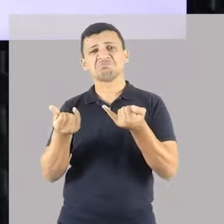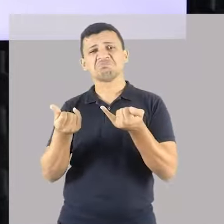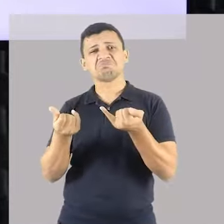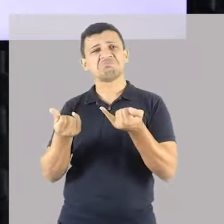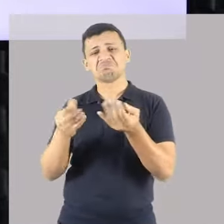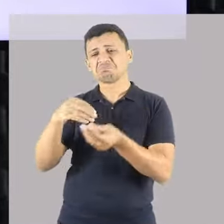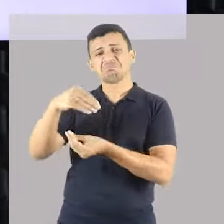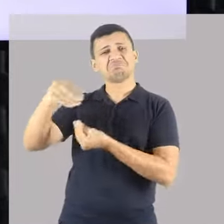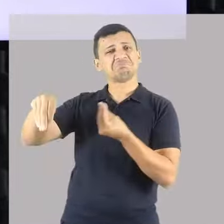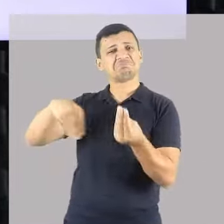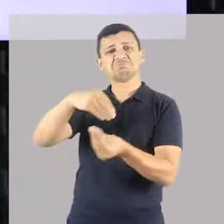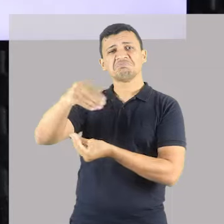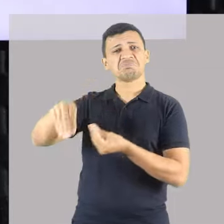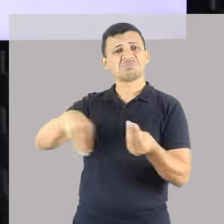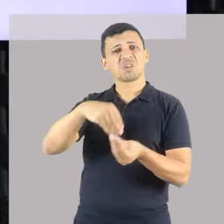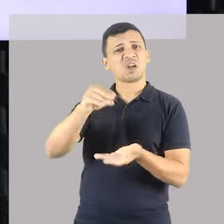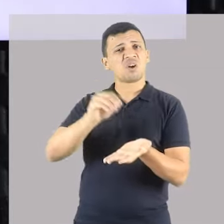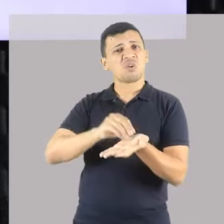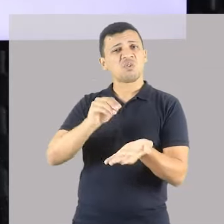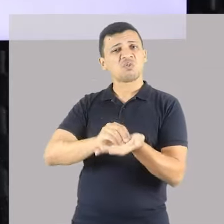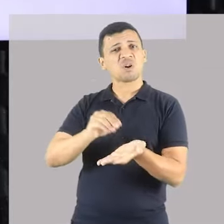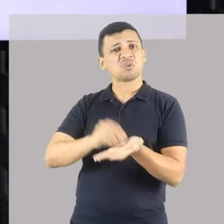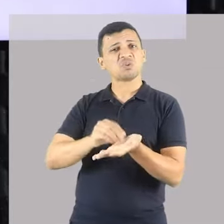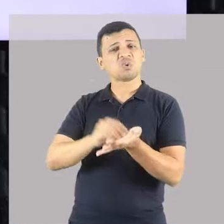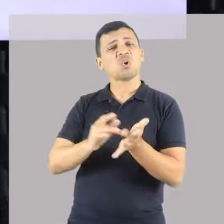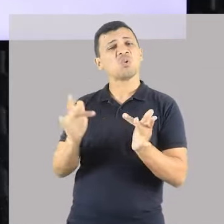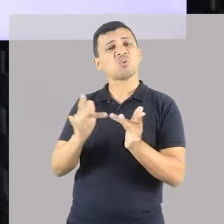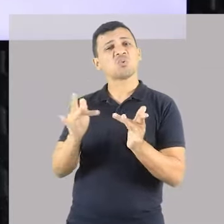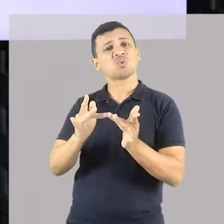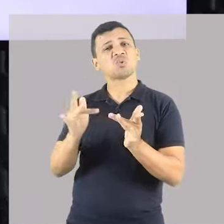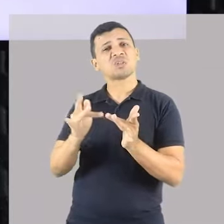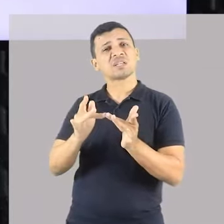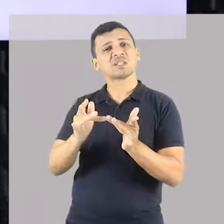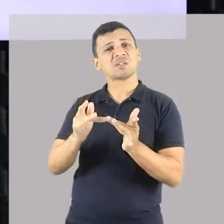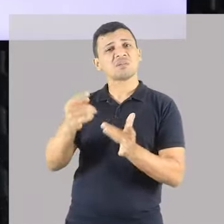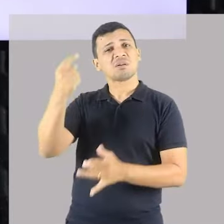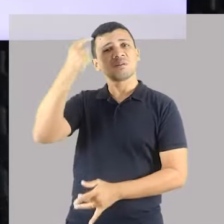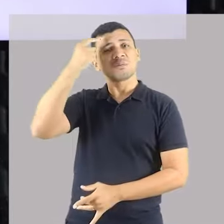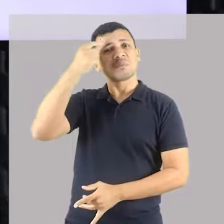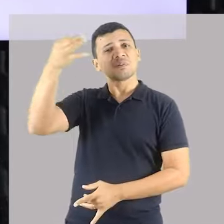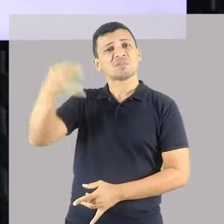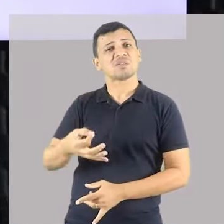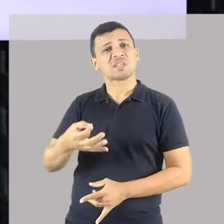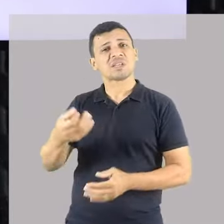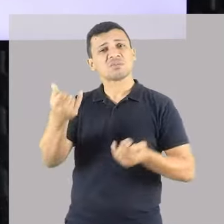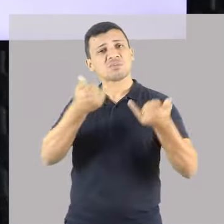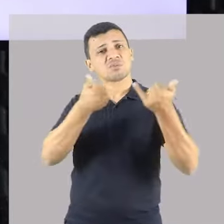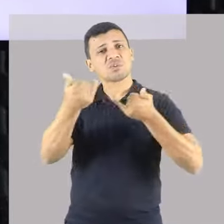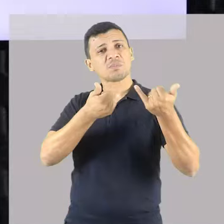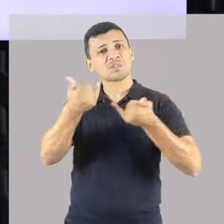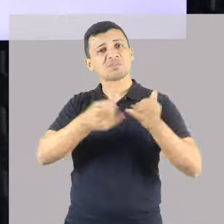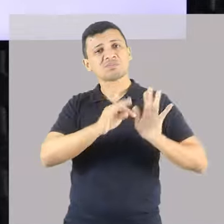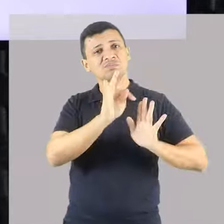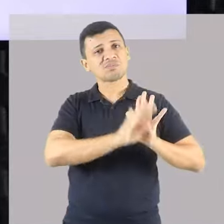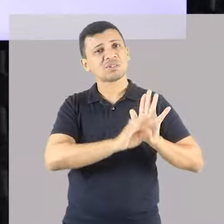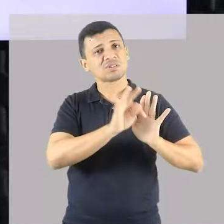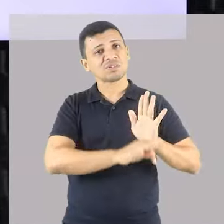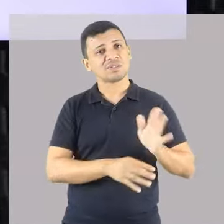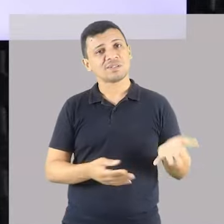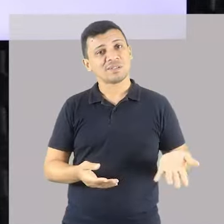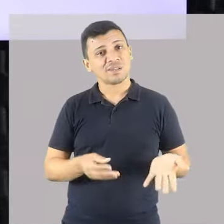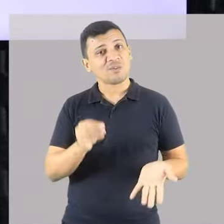estabeleceu uma lógica uma conexão lógica entre as informações do texto isso é a